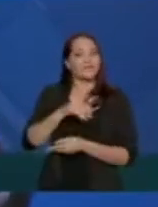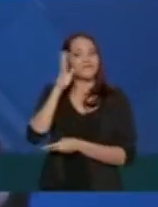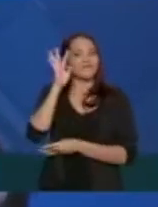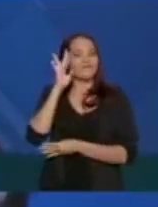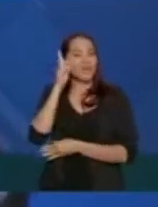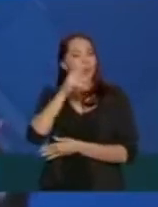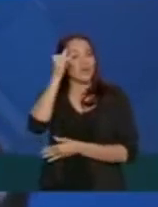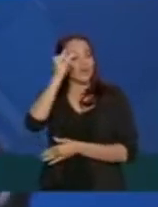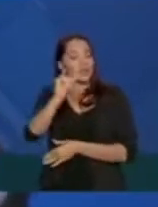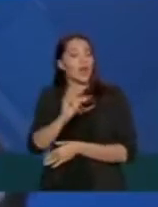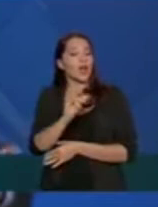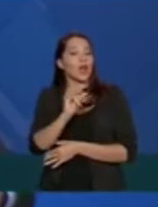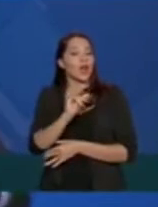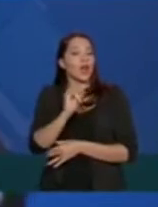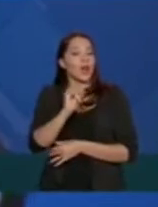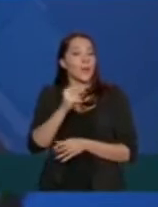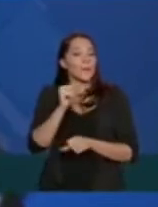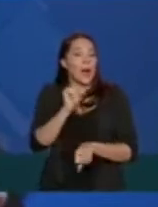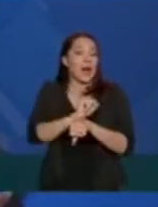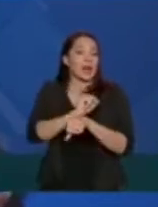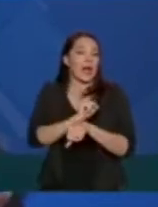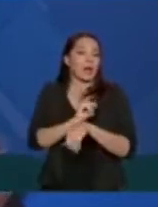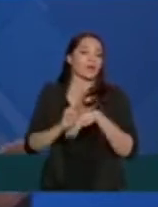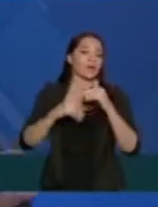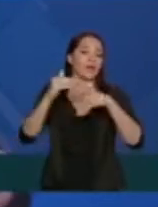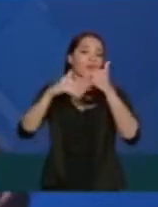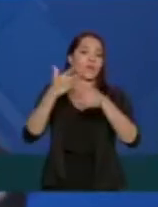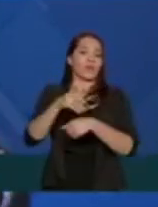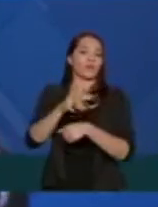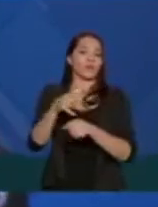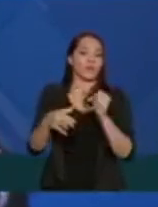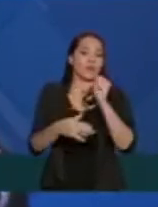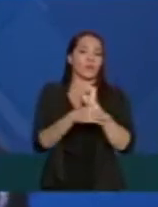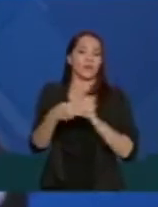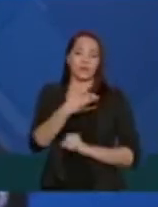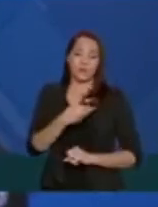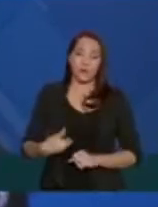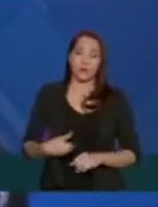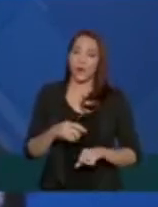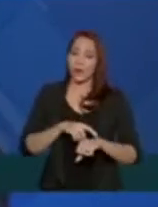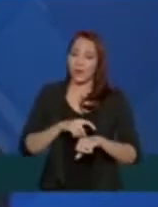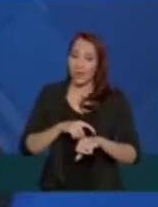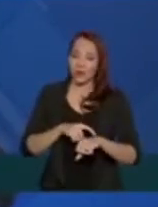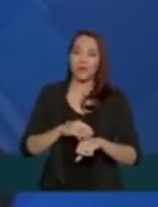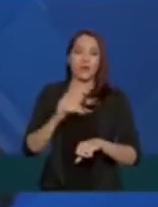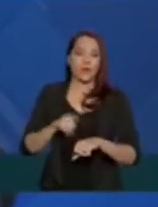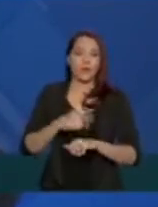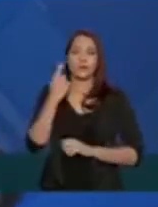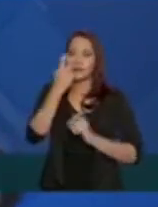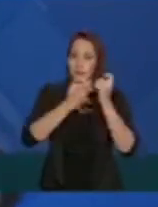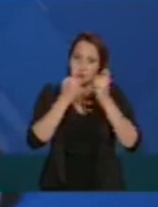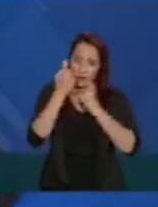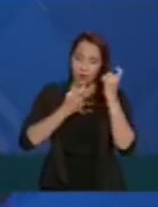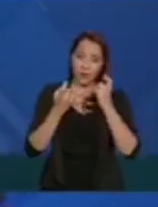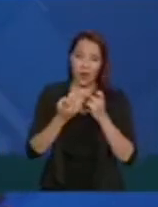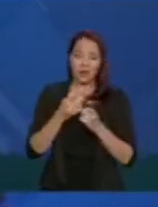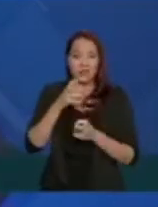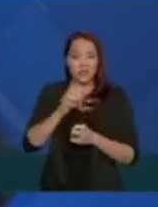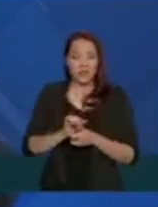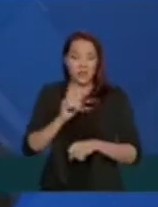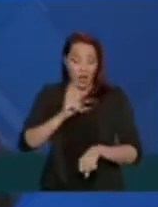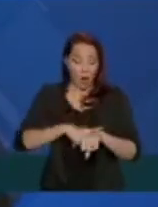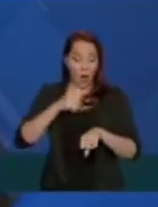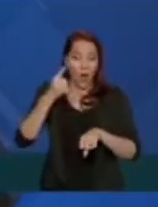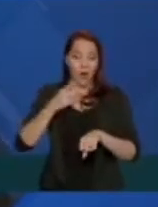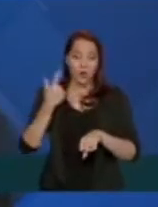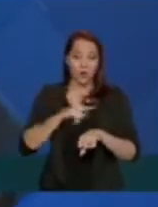isso não impacte o desenvolvimento das políticas de segurança pública. Então, o tempo é algo que nos preocupa, e se for uma coisa muito